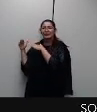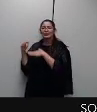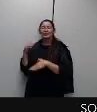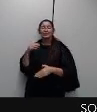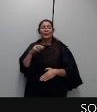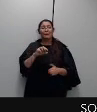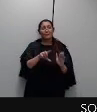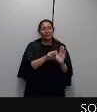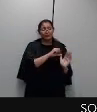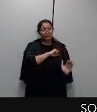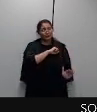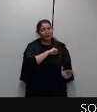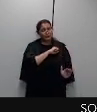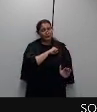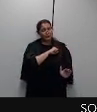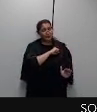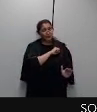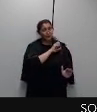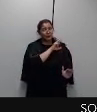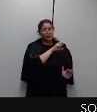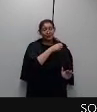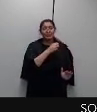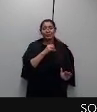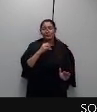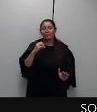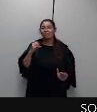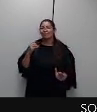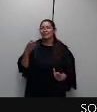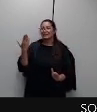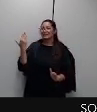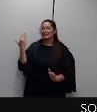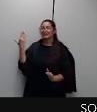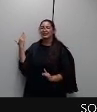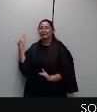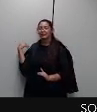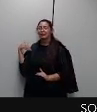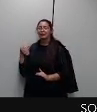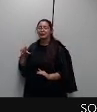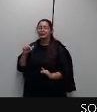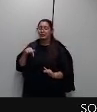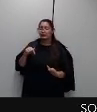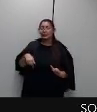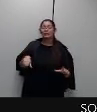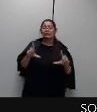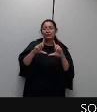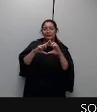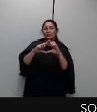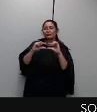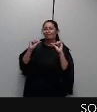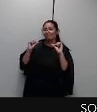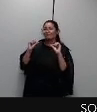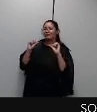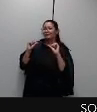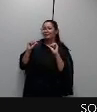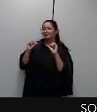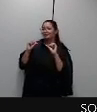5.135 Federal e o processo da CDA constituem um mecanismo funcional e legítimo por não